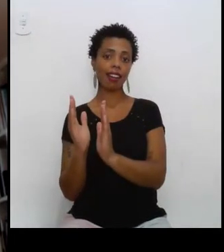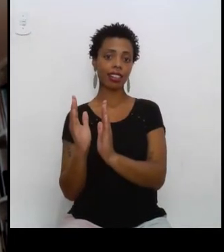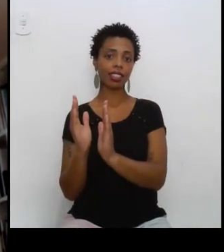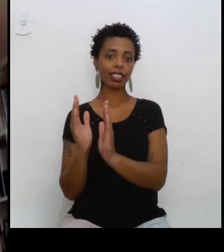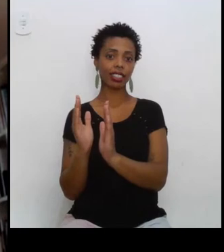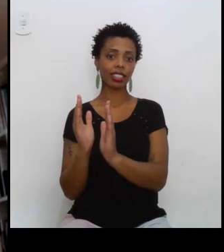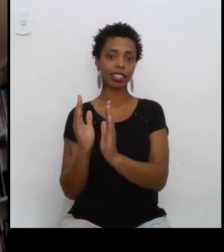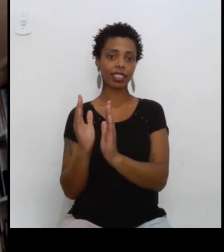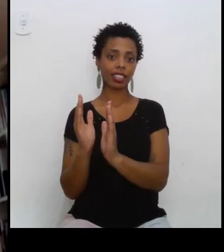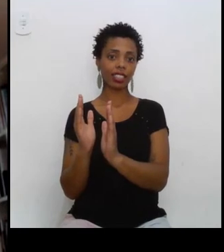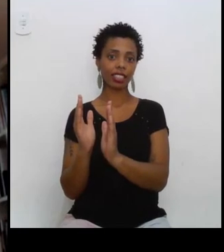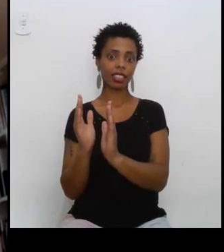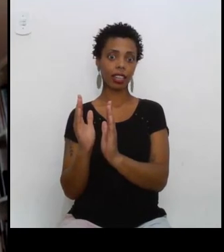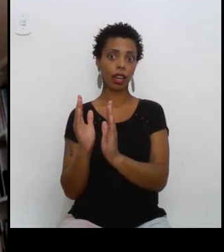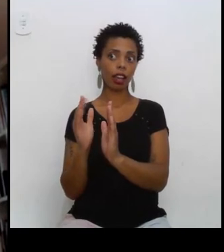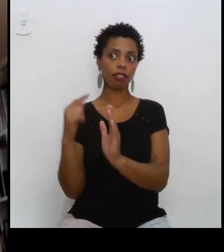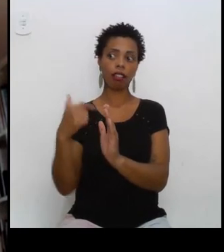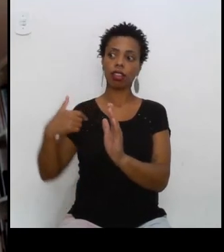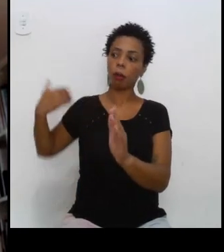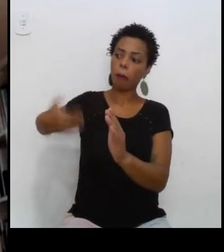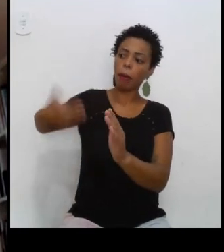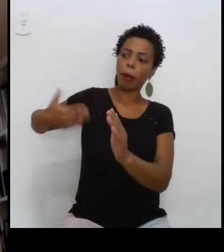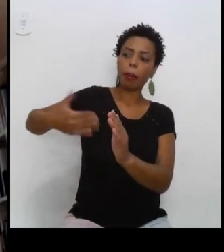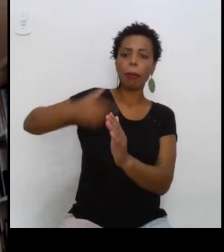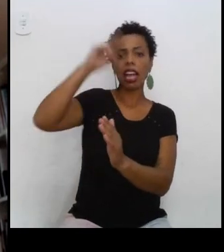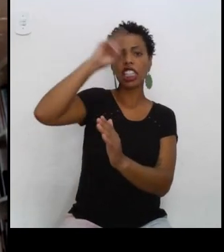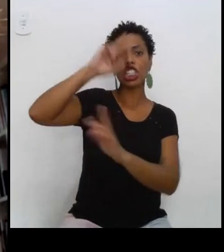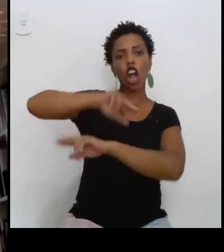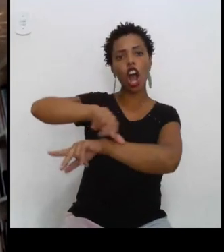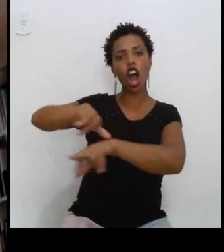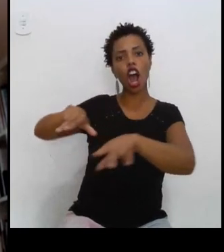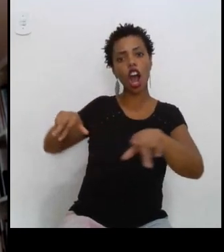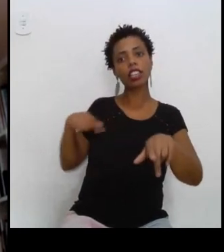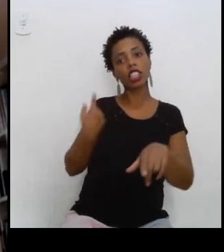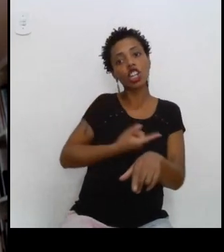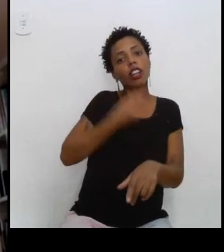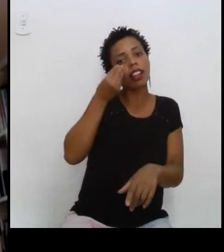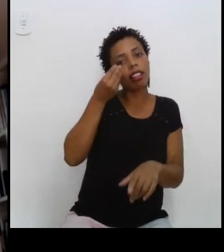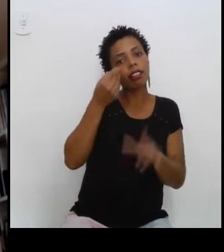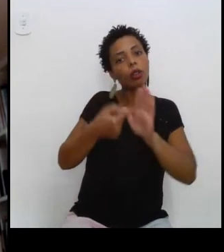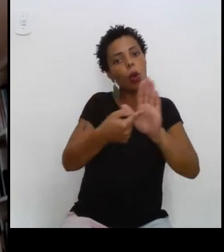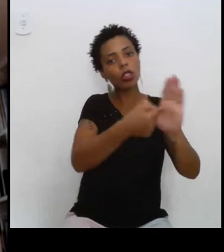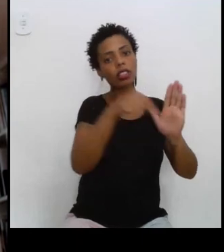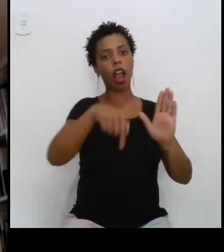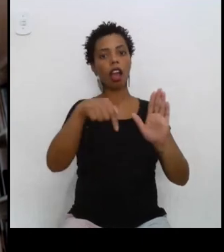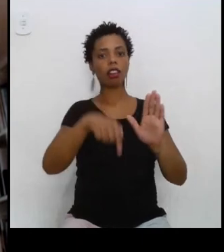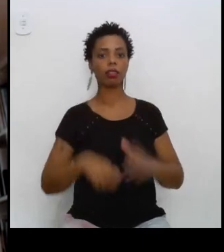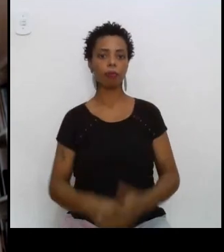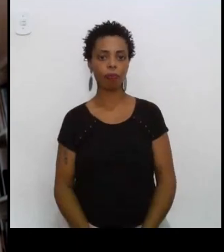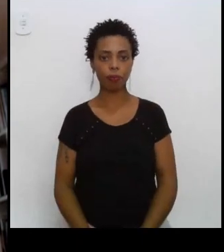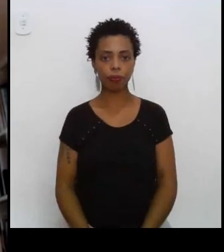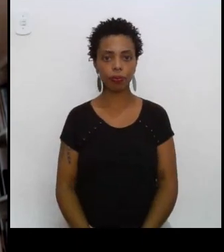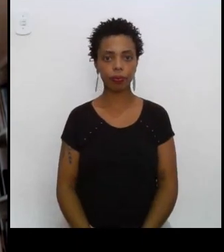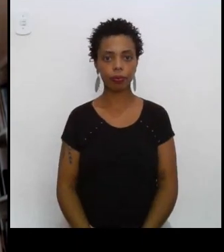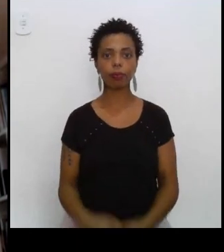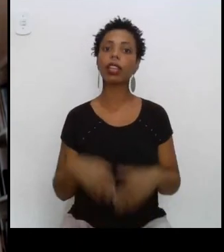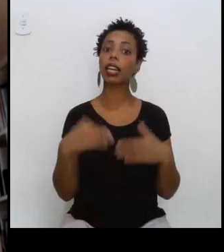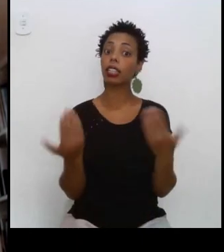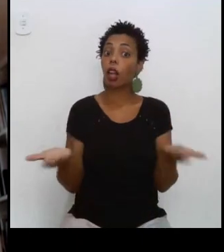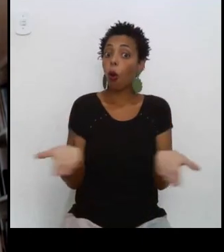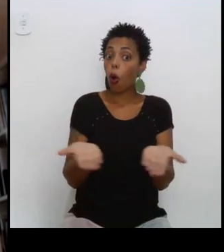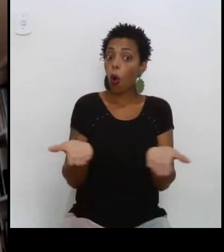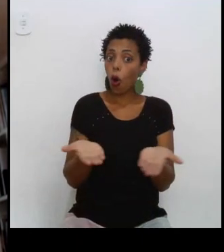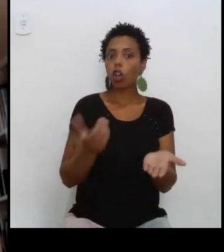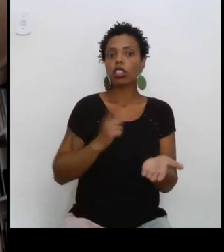dessas muitas histórias que a gente tenta abarcar o hospital nós temos esse